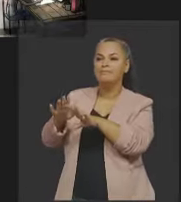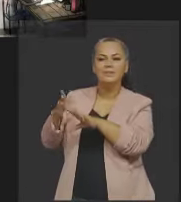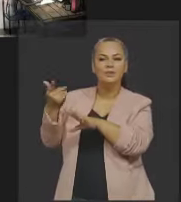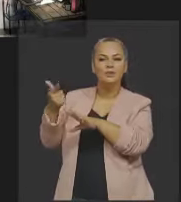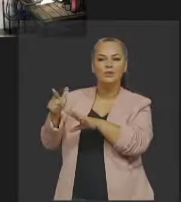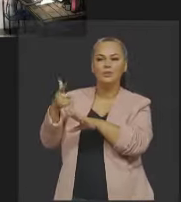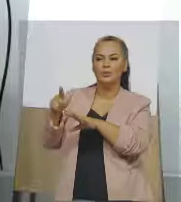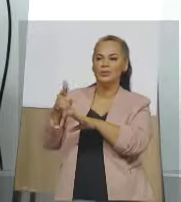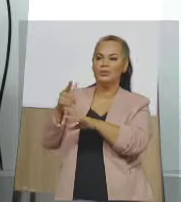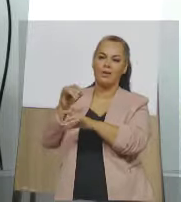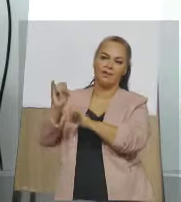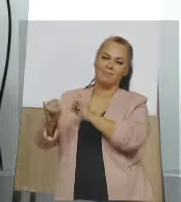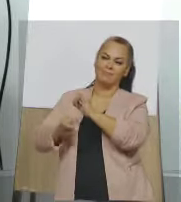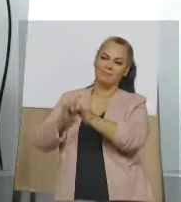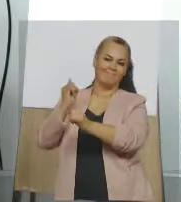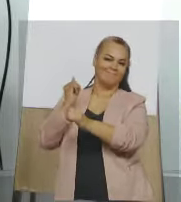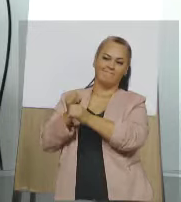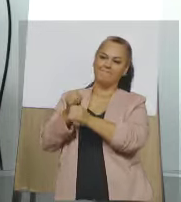outro tem, ok?